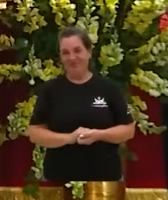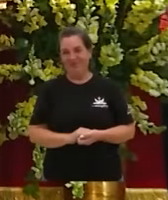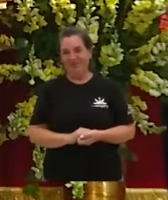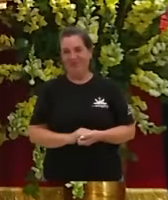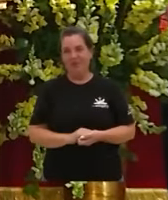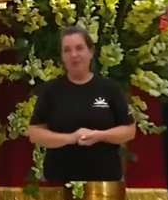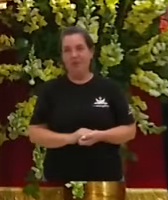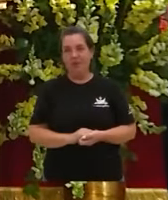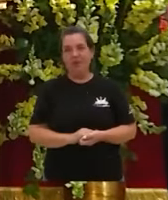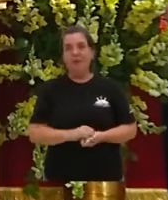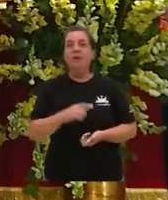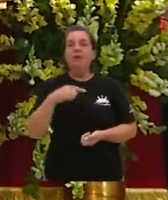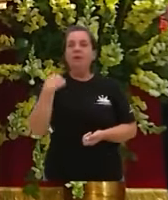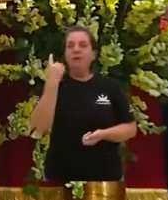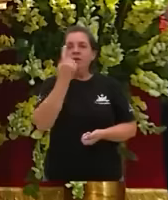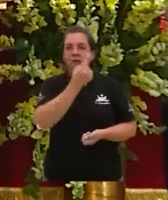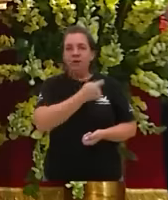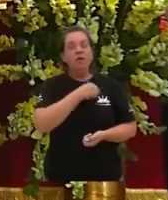lembrando